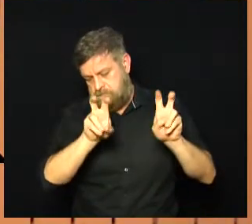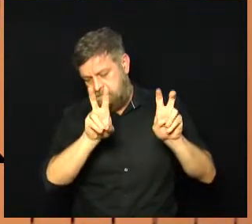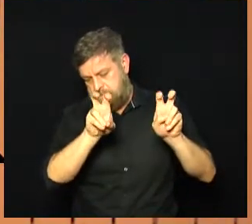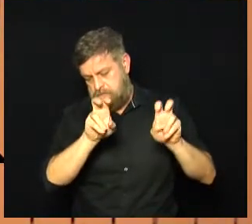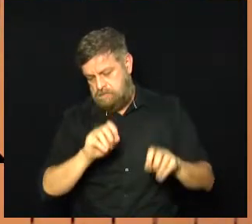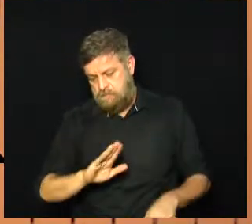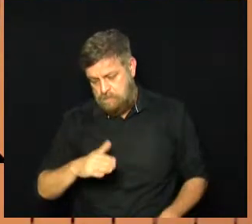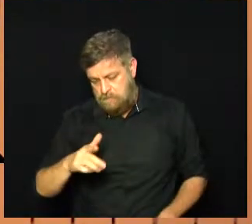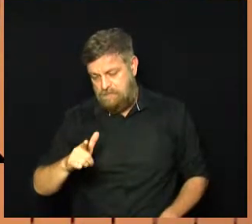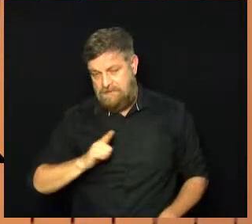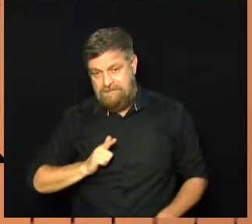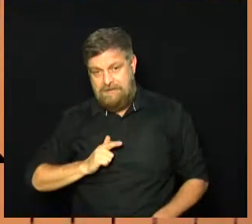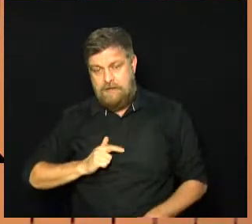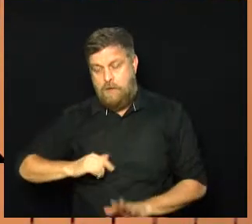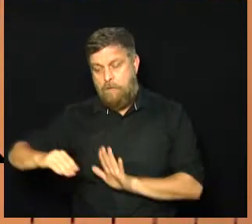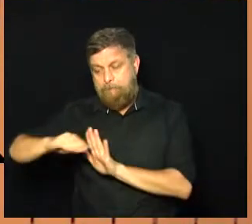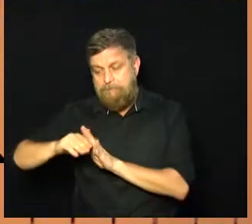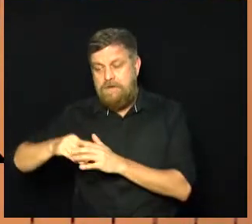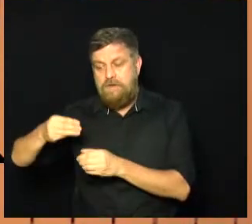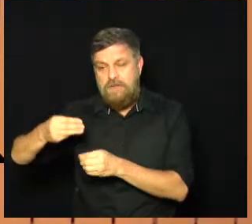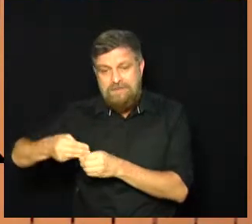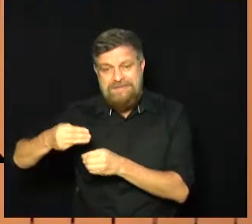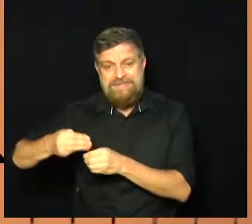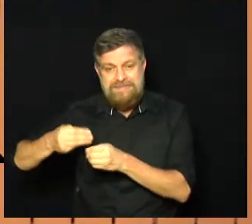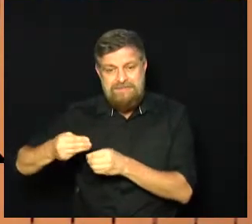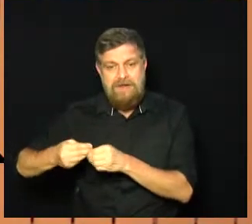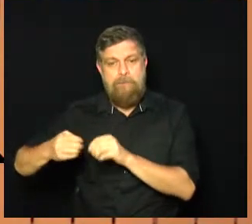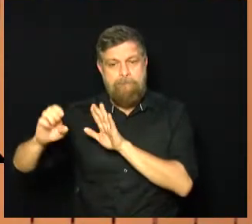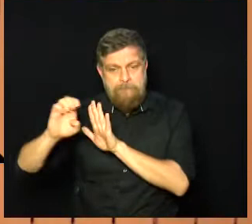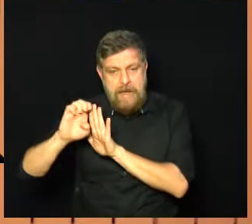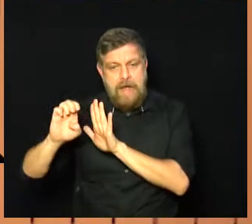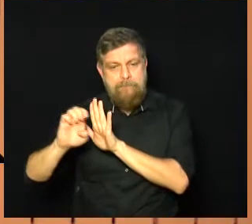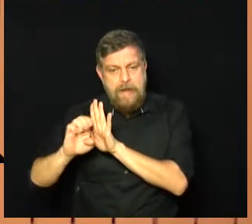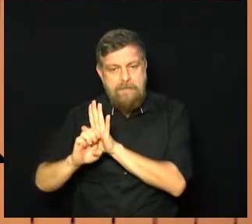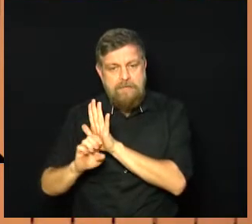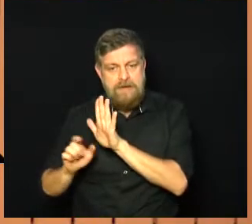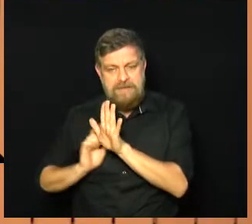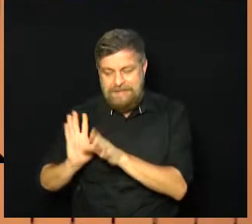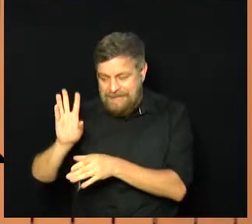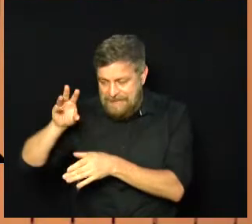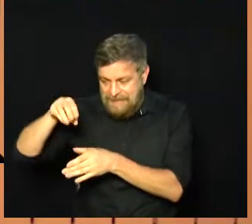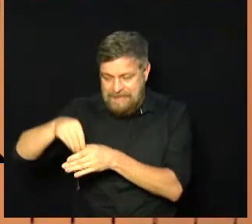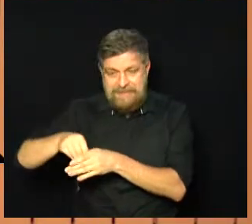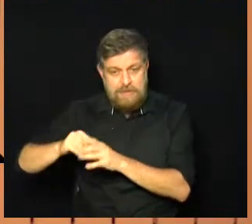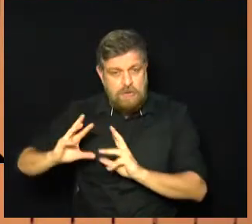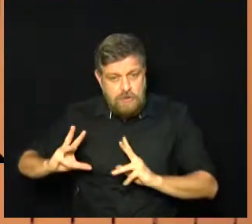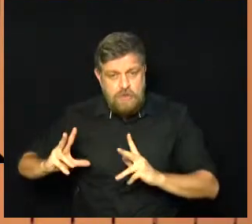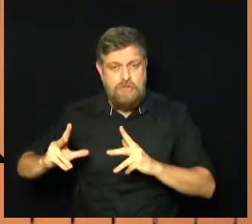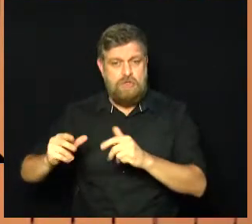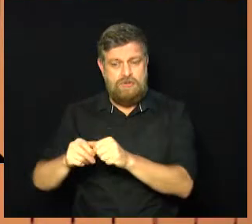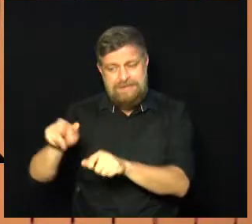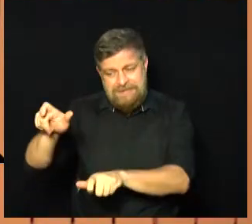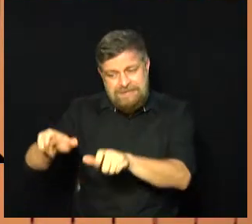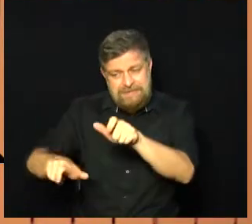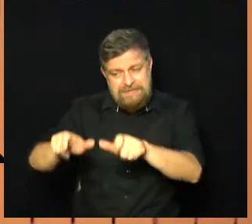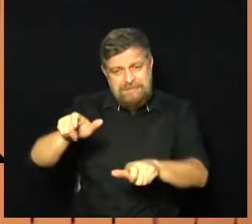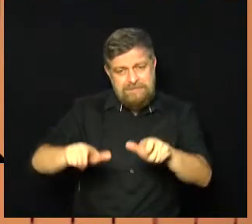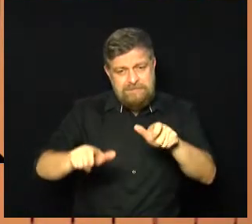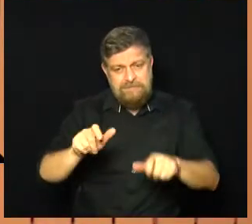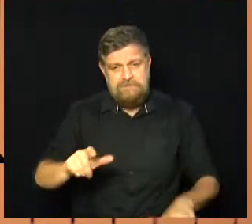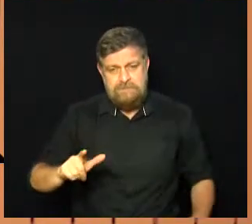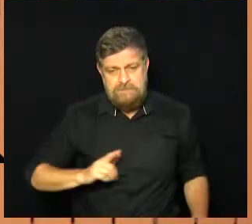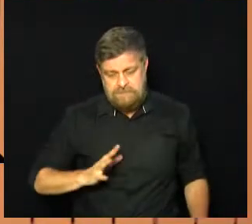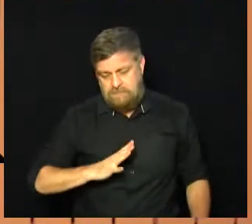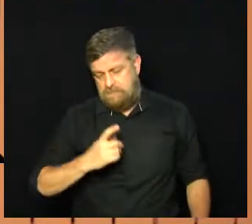plano municipal estruturado e que traga dentro dele a representação de todos aqueles e aquelas que são moradores